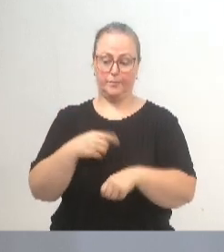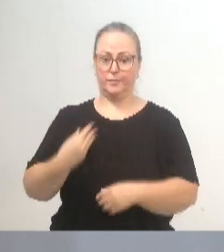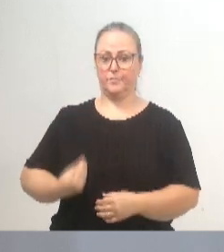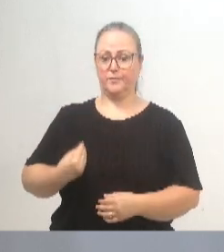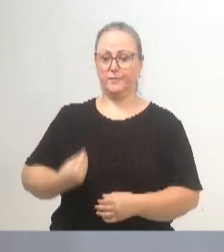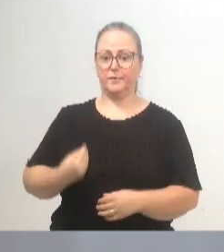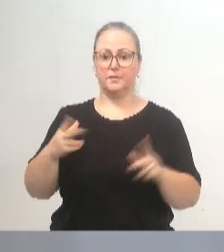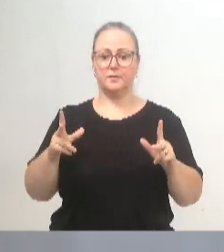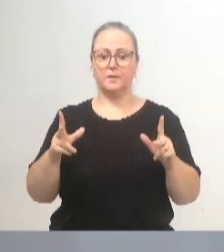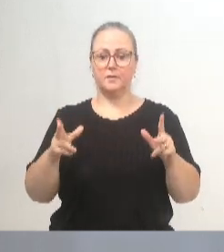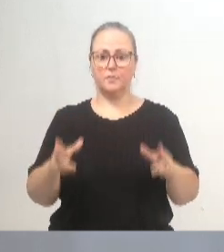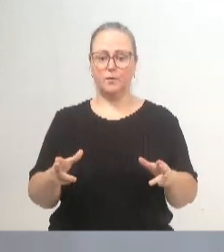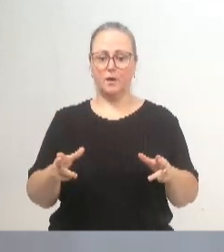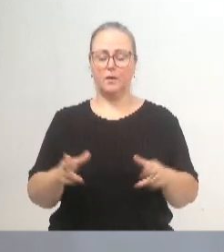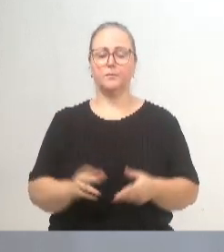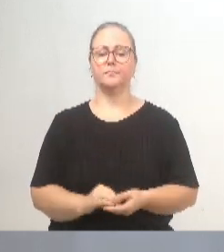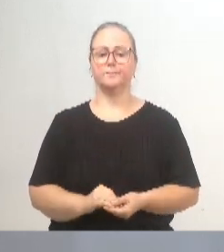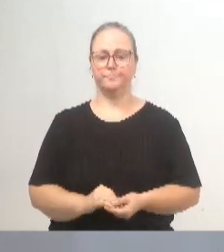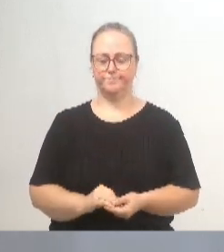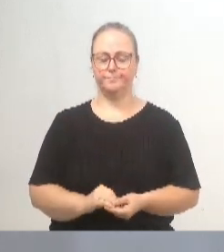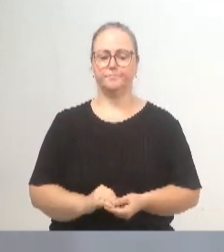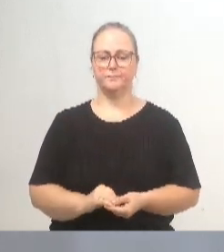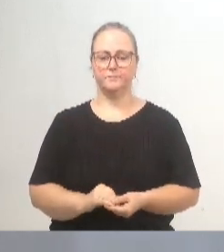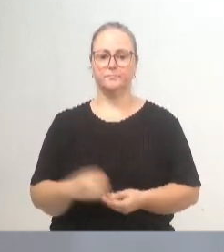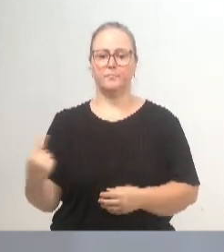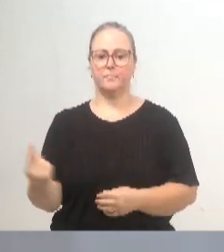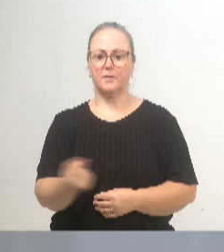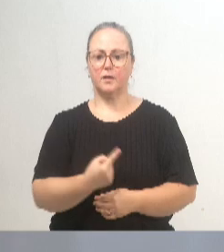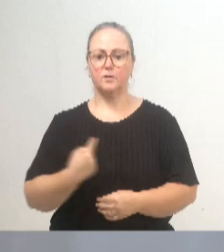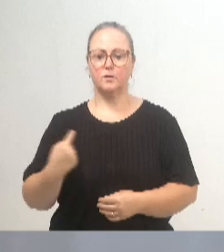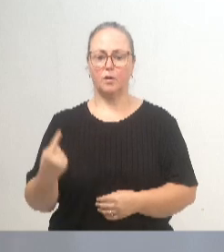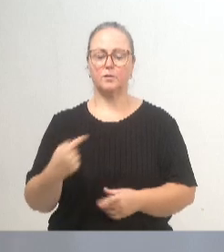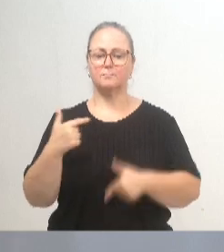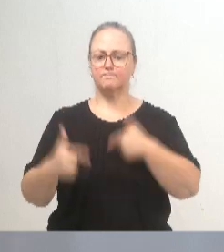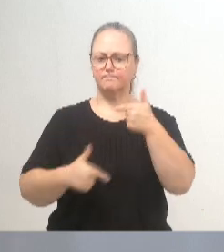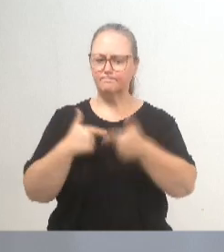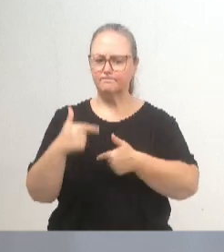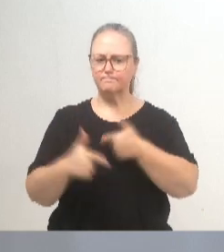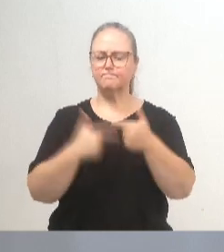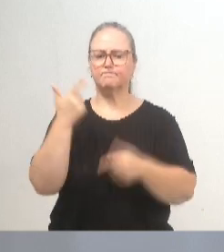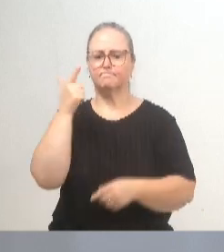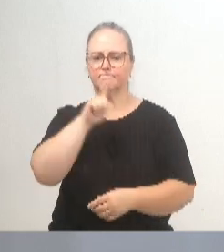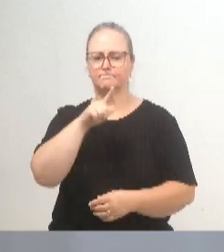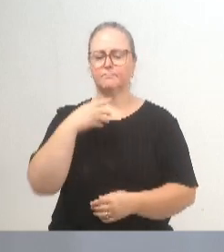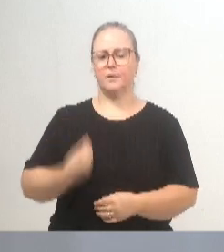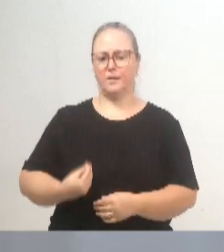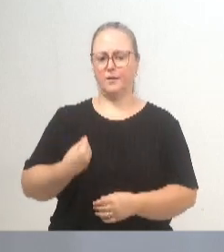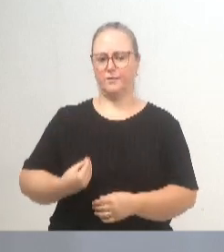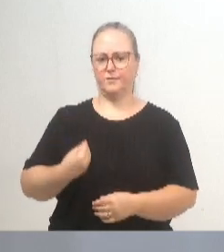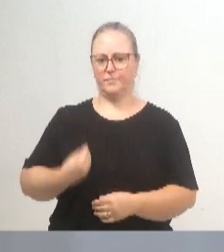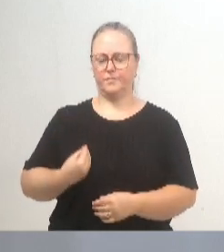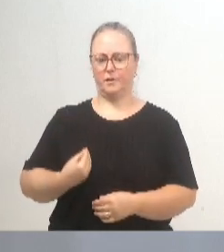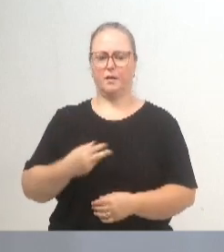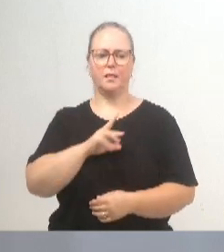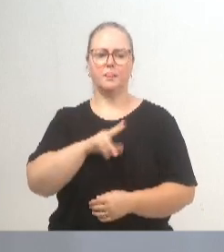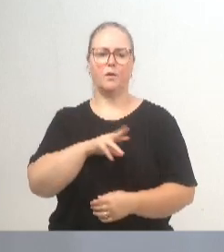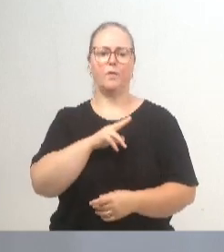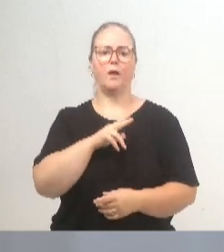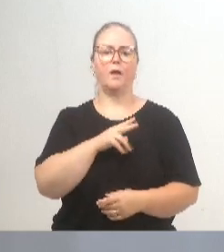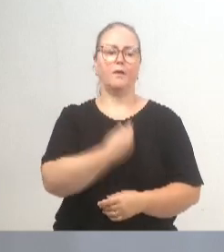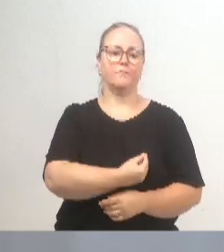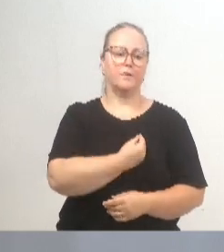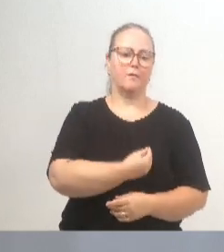vida. E por isso, quando a gente diz que a gente quer trabalhar para viver e não viver para trabalhar, a gente